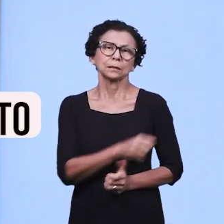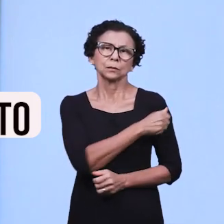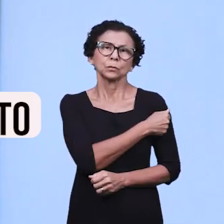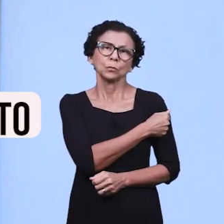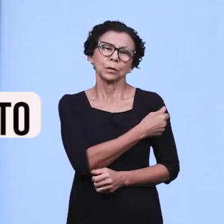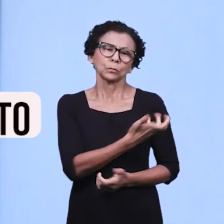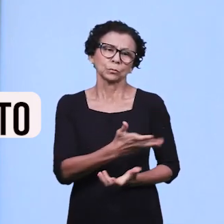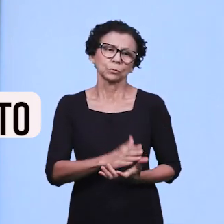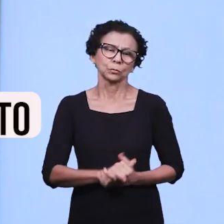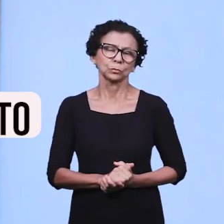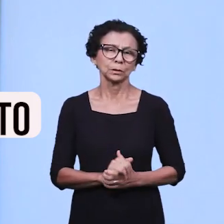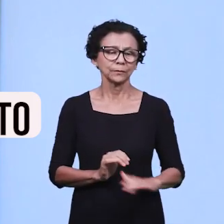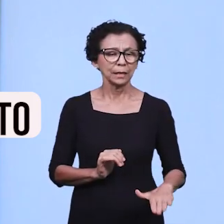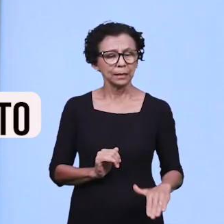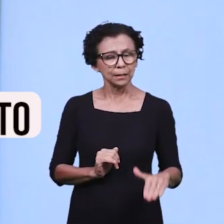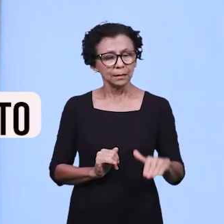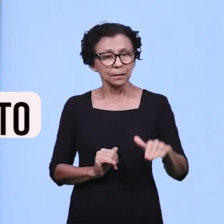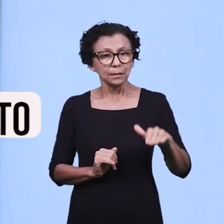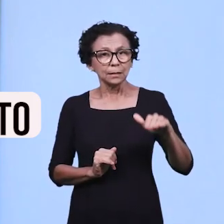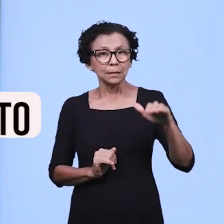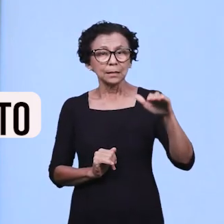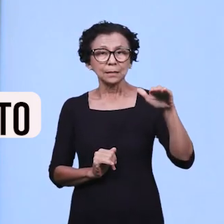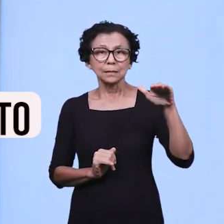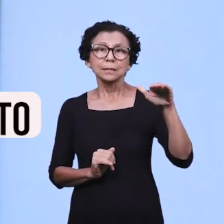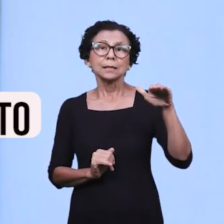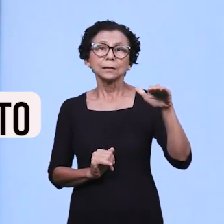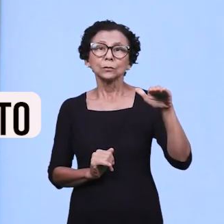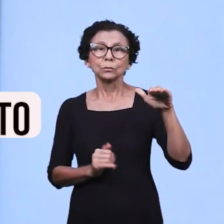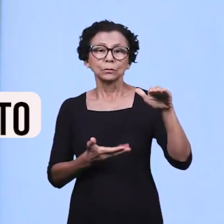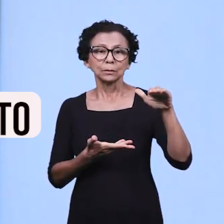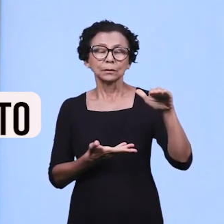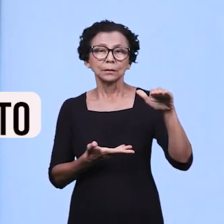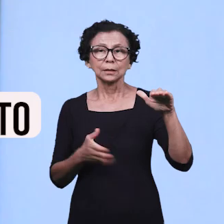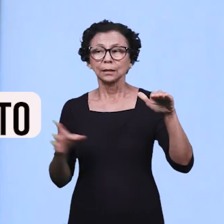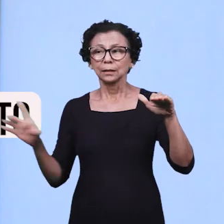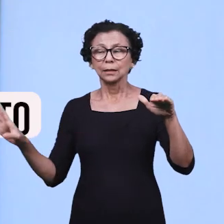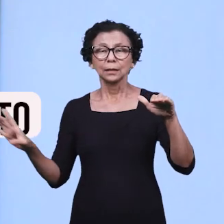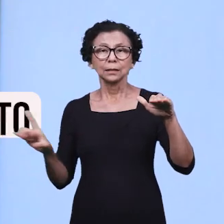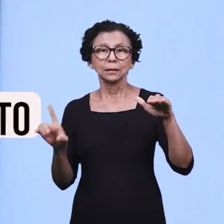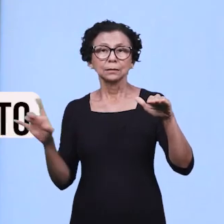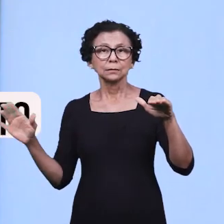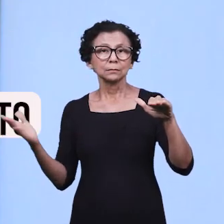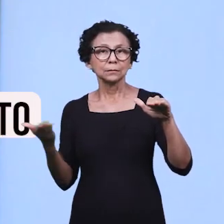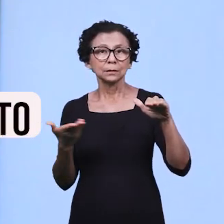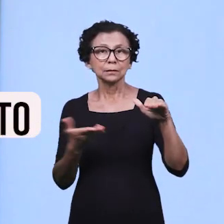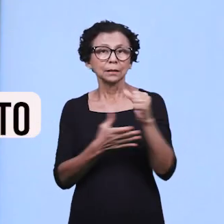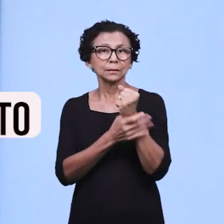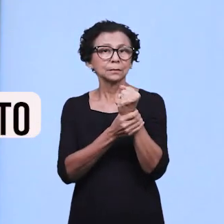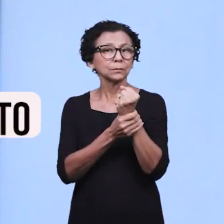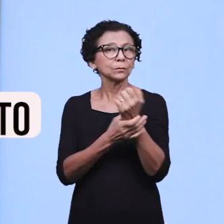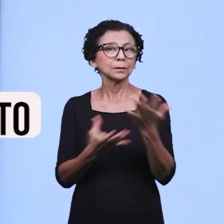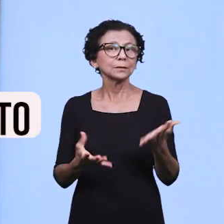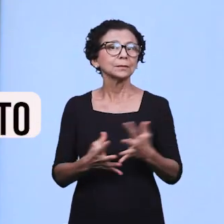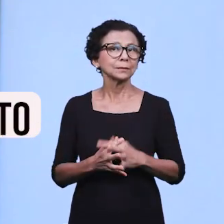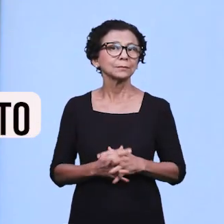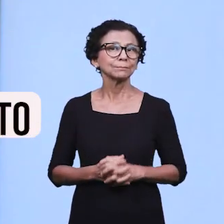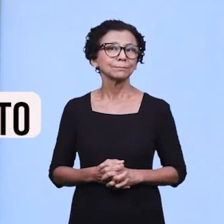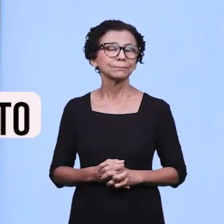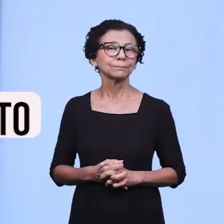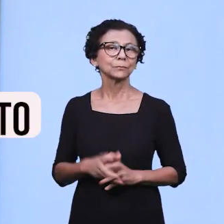pronto. Verdade. Ele vai se formando, e a família é esse lar que vai dar principalmente a segurança e uma organização para ele depois ter a vida adulta